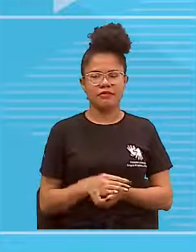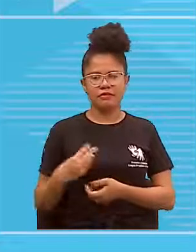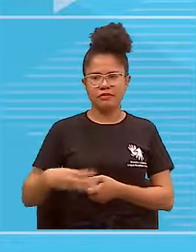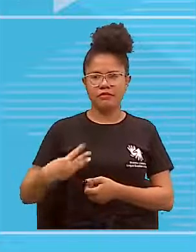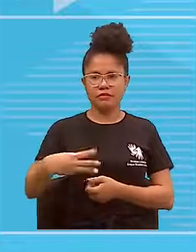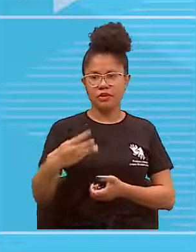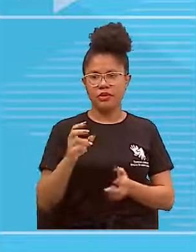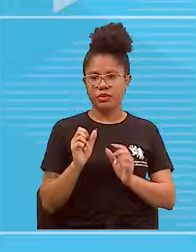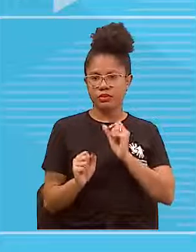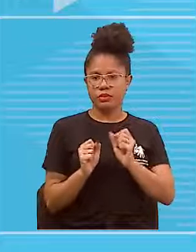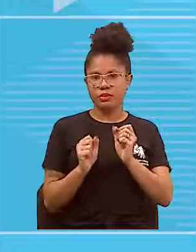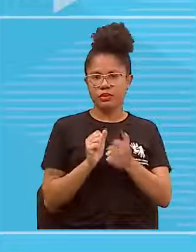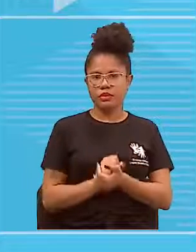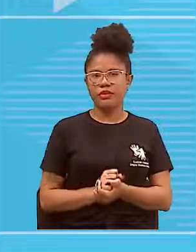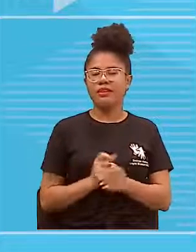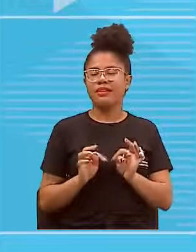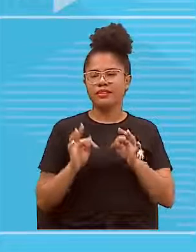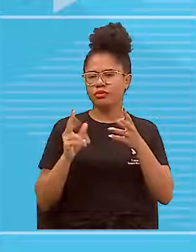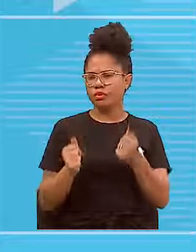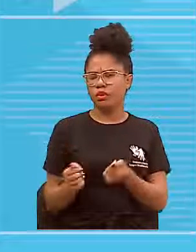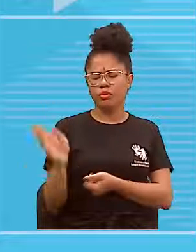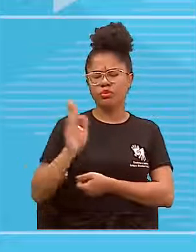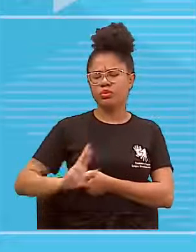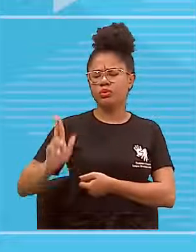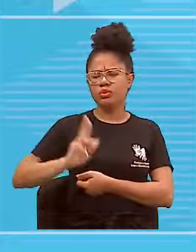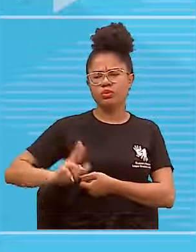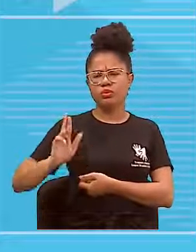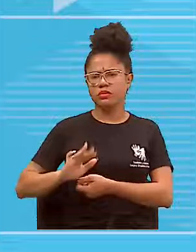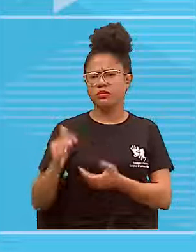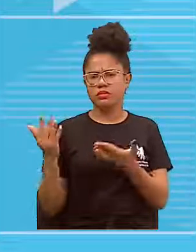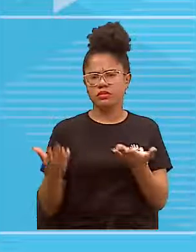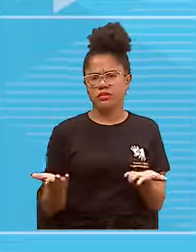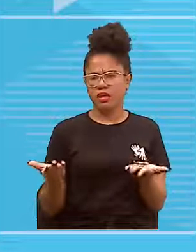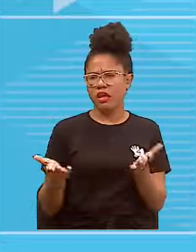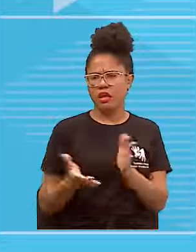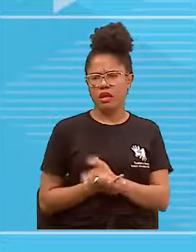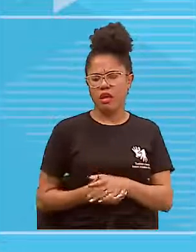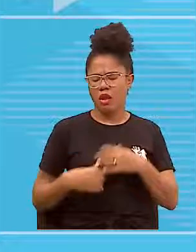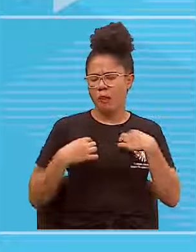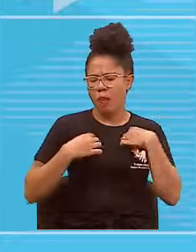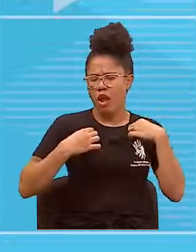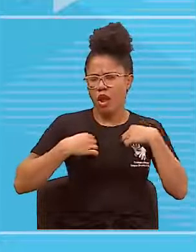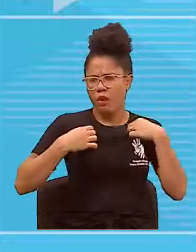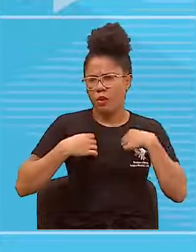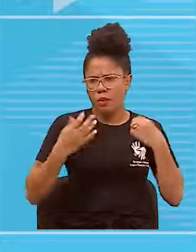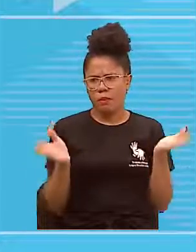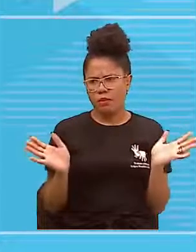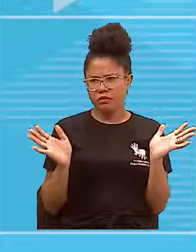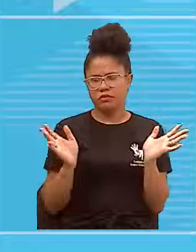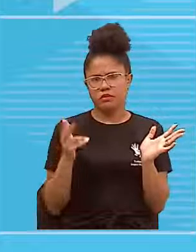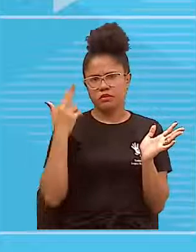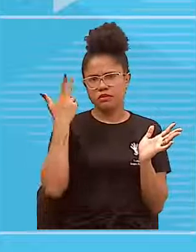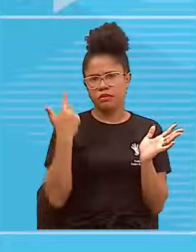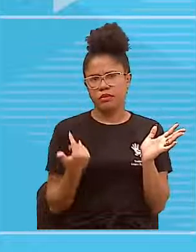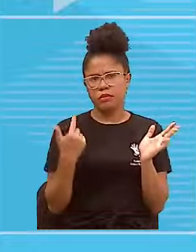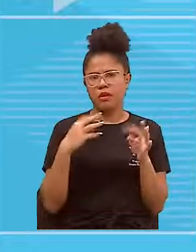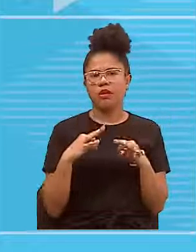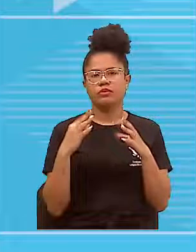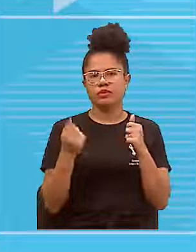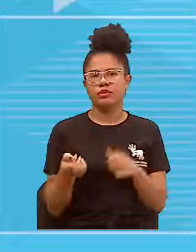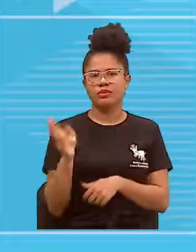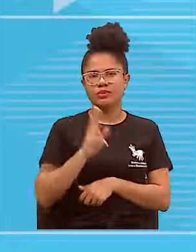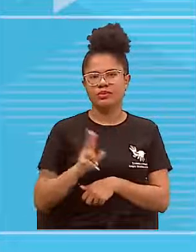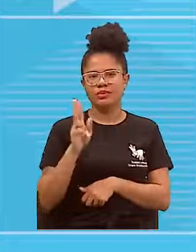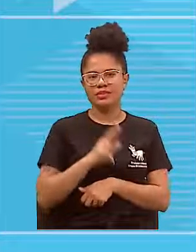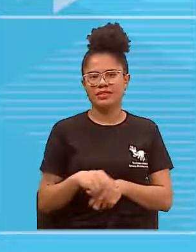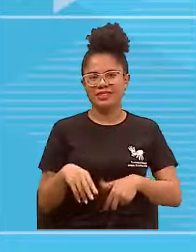a repetição de um número, a repetição de uma roupa. Então tá na moda, todo mundo está repetindo. Então